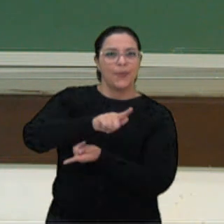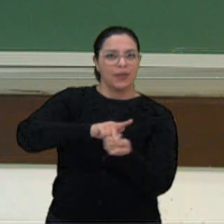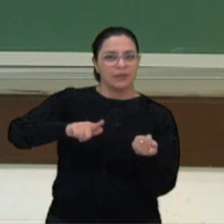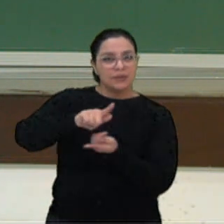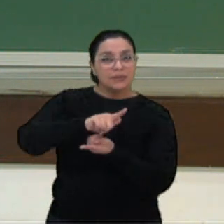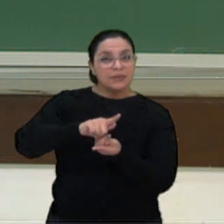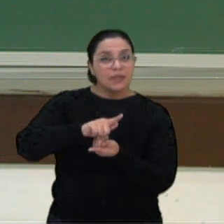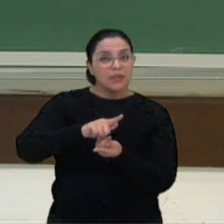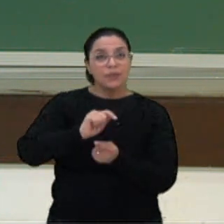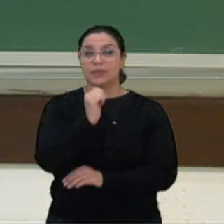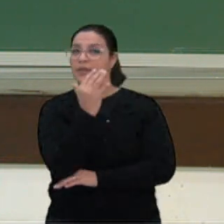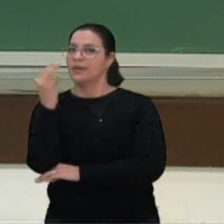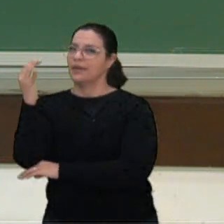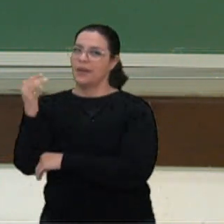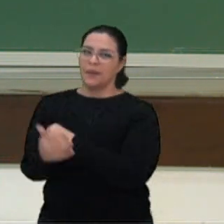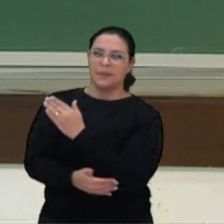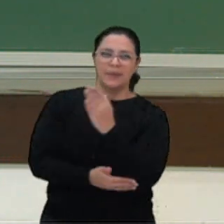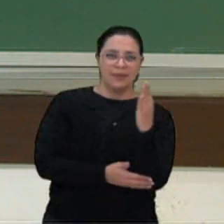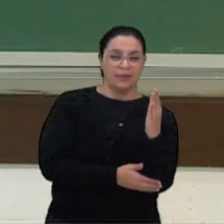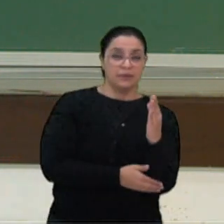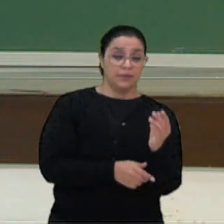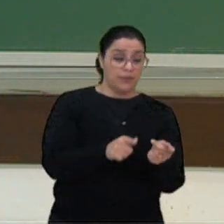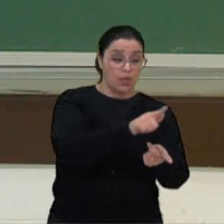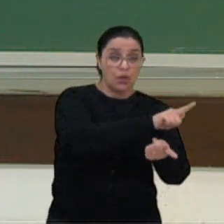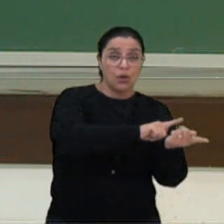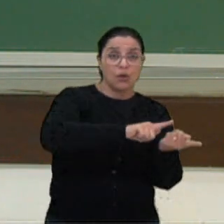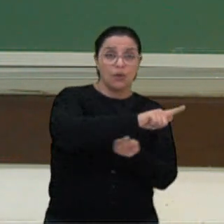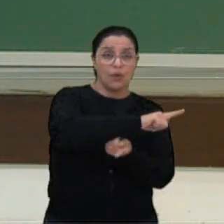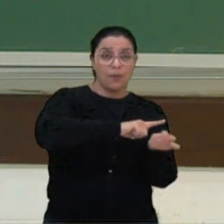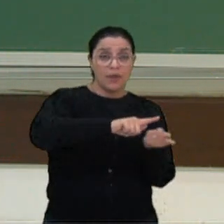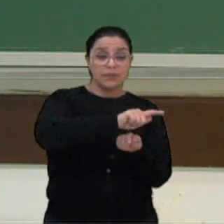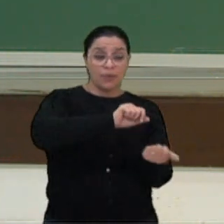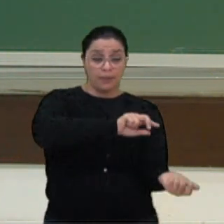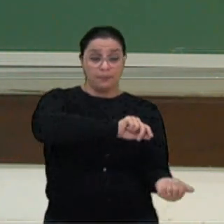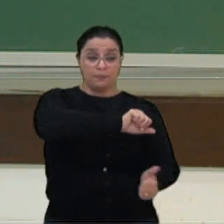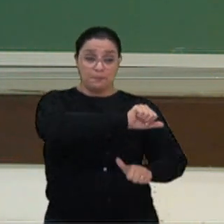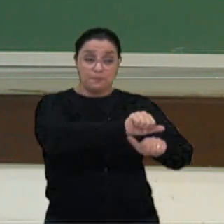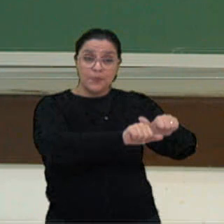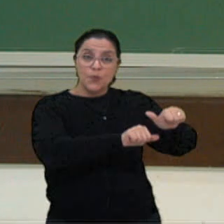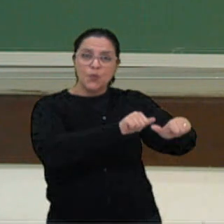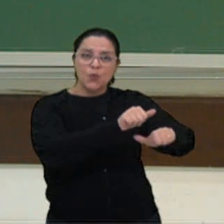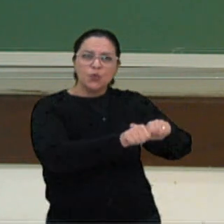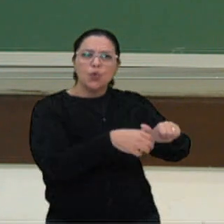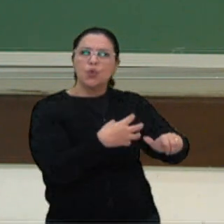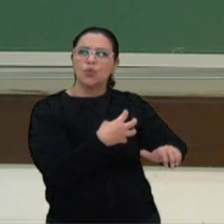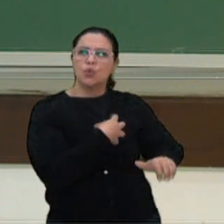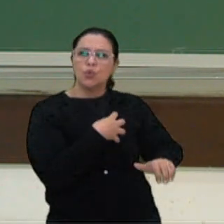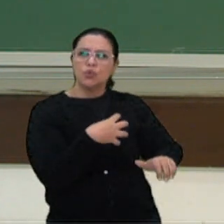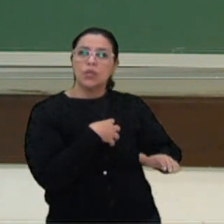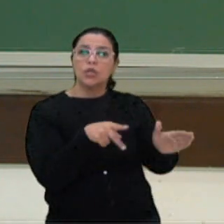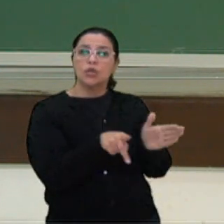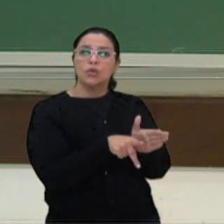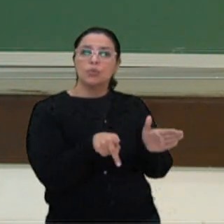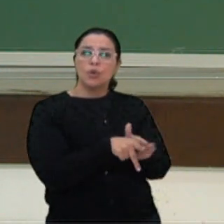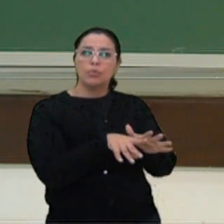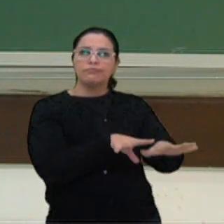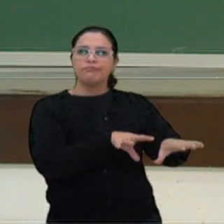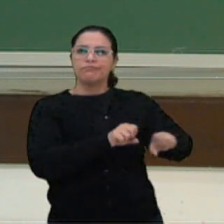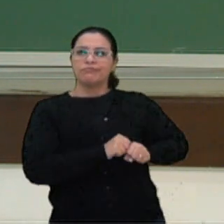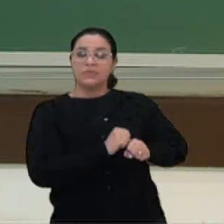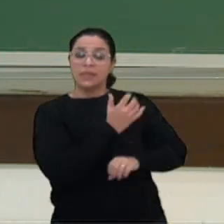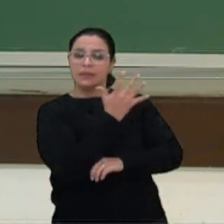meio ambiente. Se eu disse que a globalização é essa mudança no modo de apropriação dos